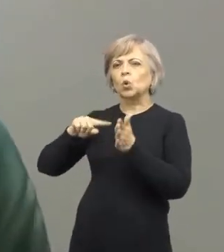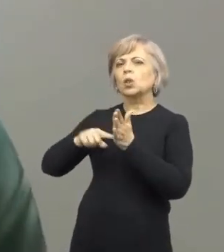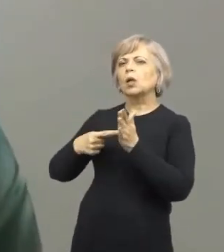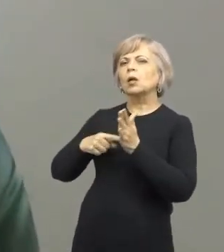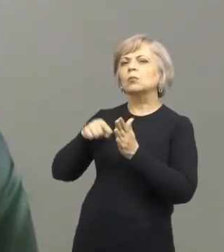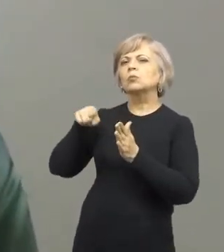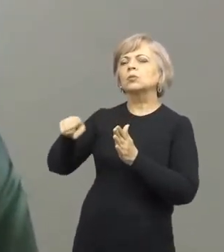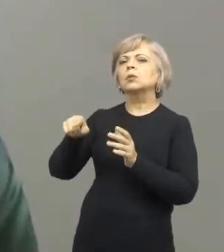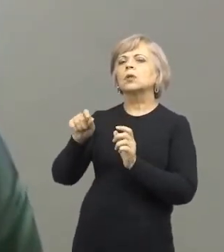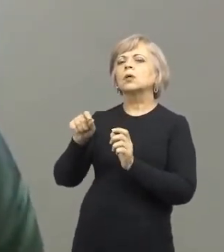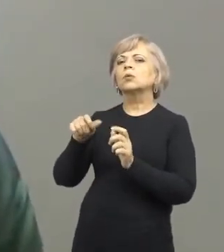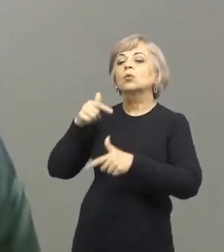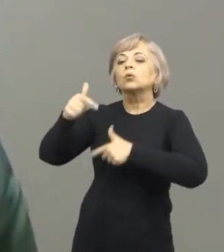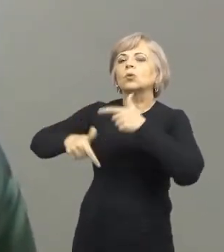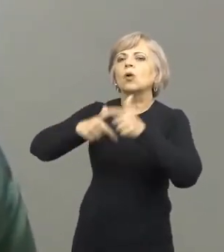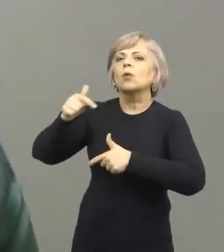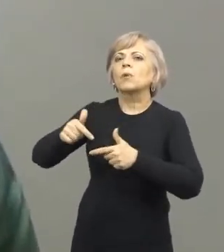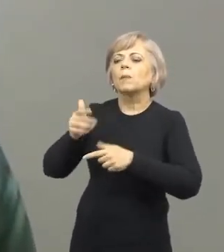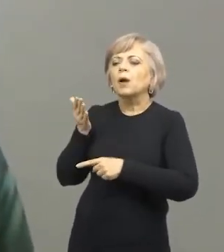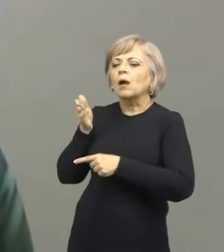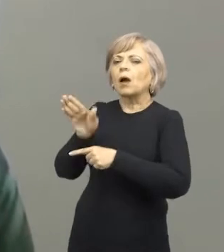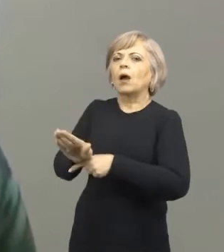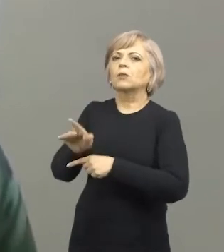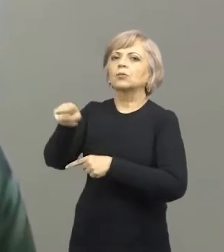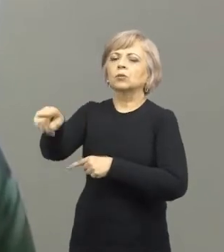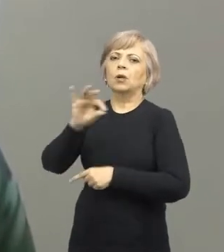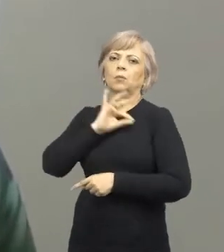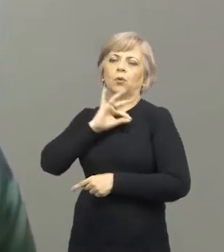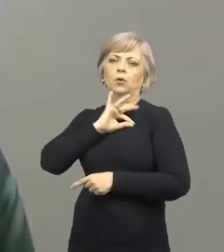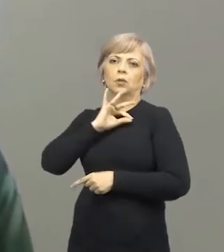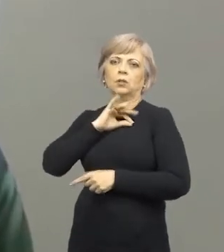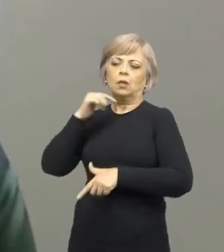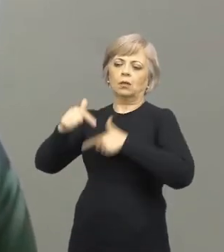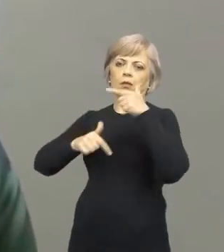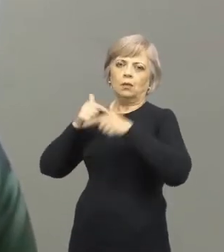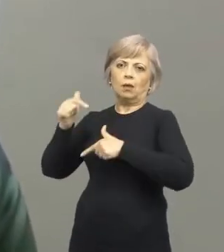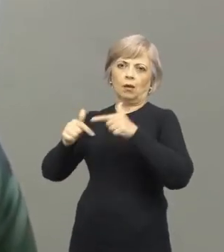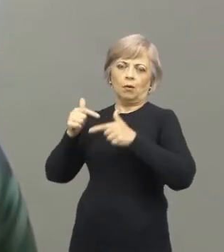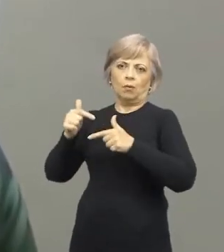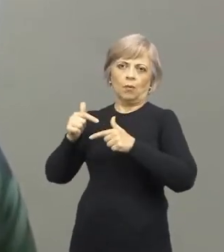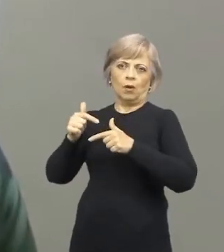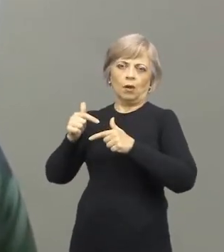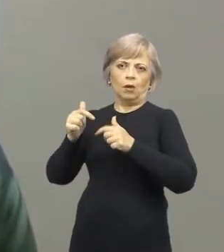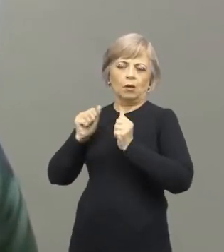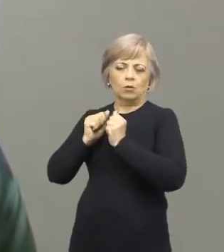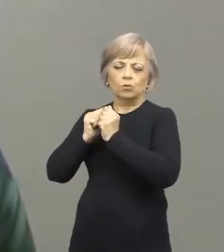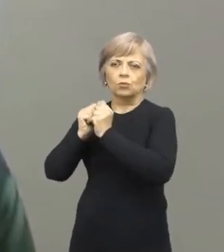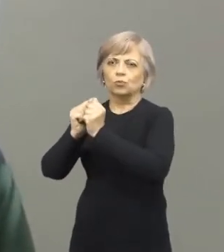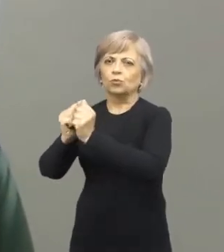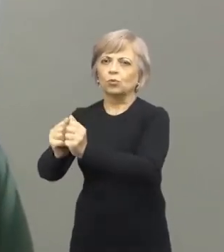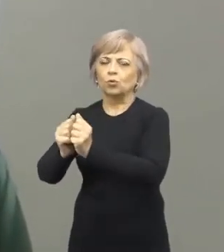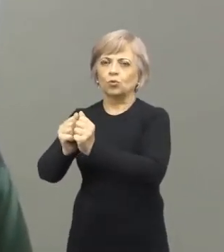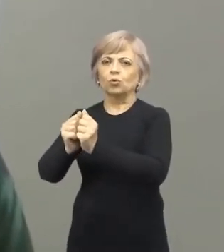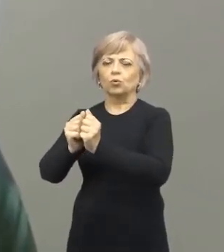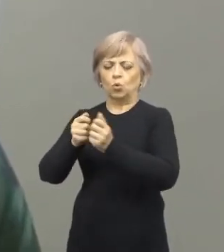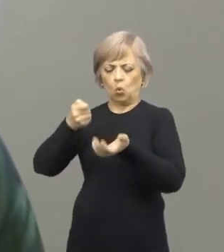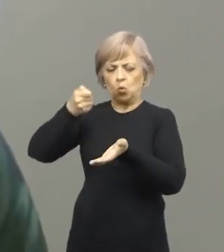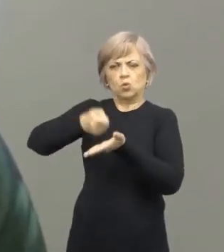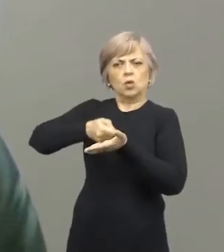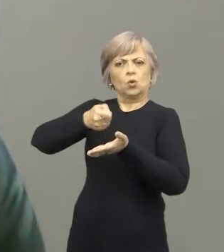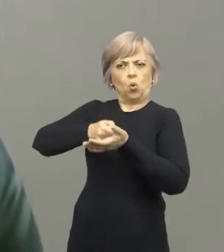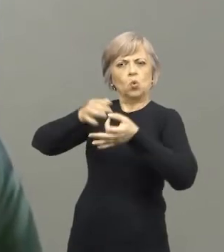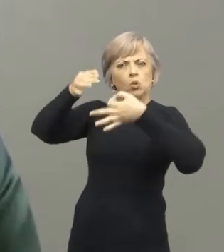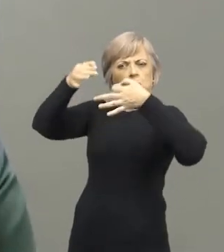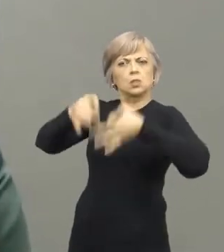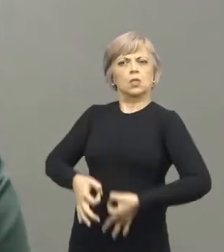estou trabalhando em favor dos policiais que agem com todo o rigor